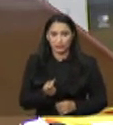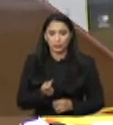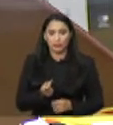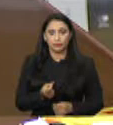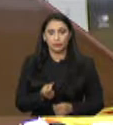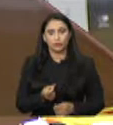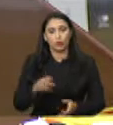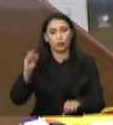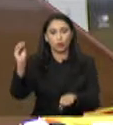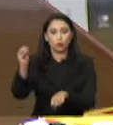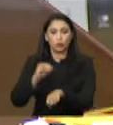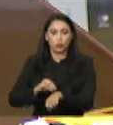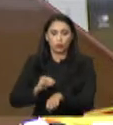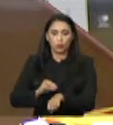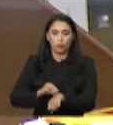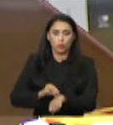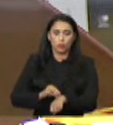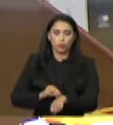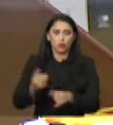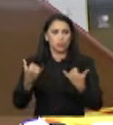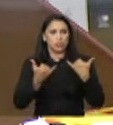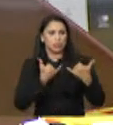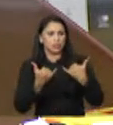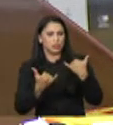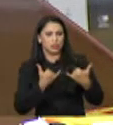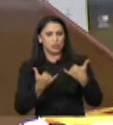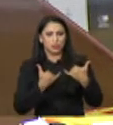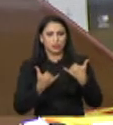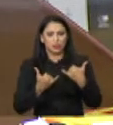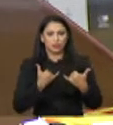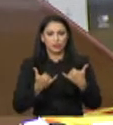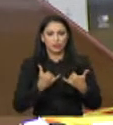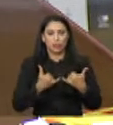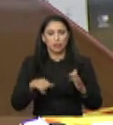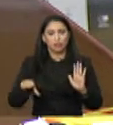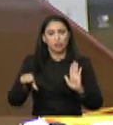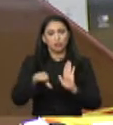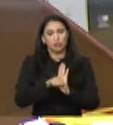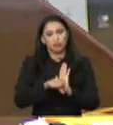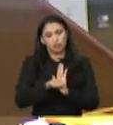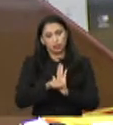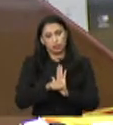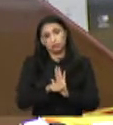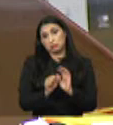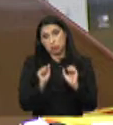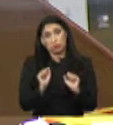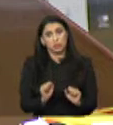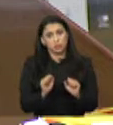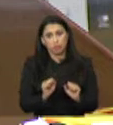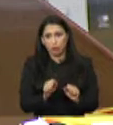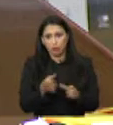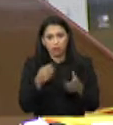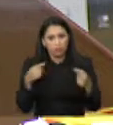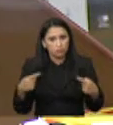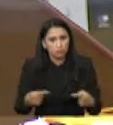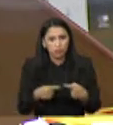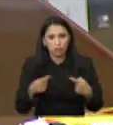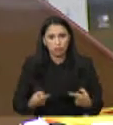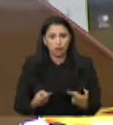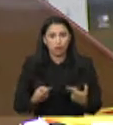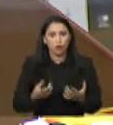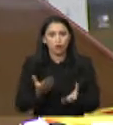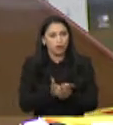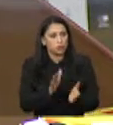improbidade culposa ali exame assemelha-se uma abolitio criminis e como tal deve ser tratada logo em